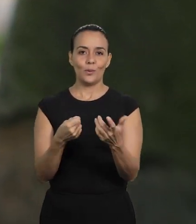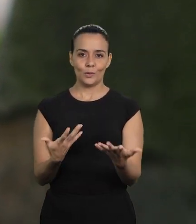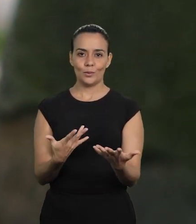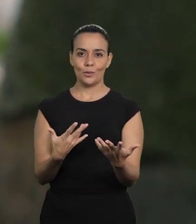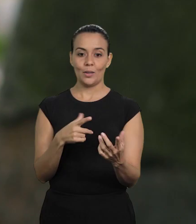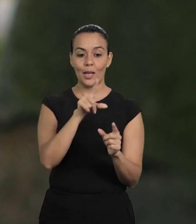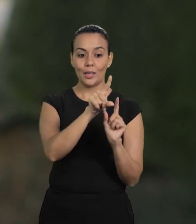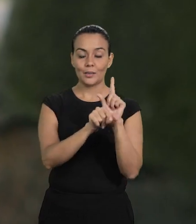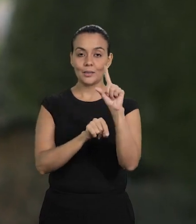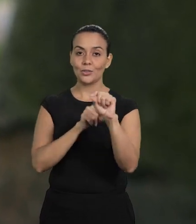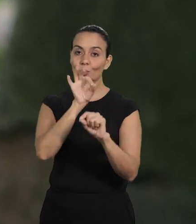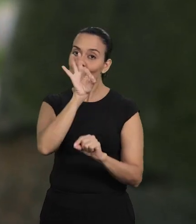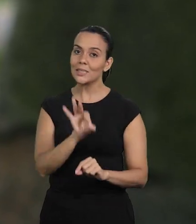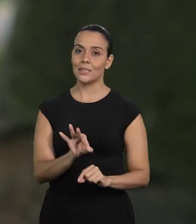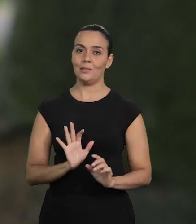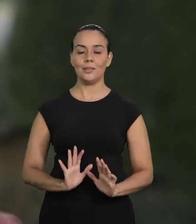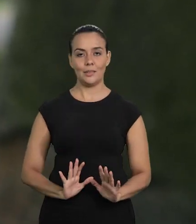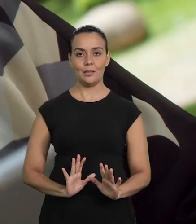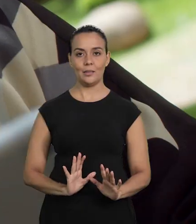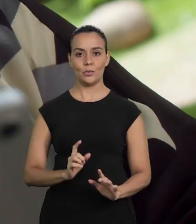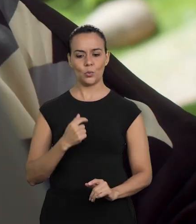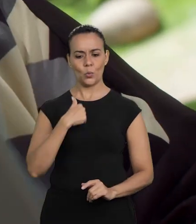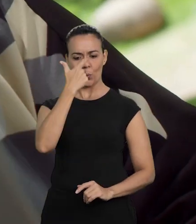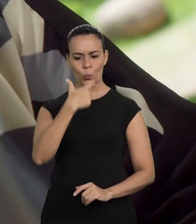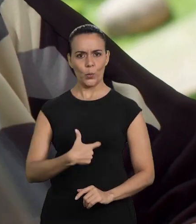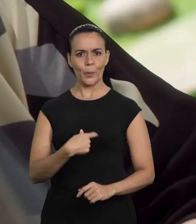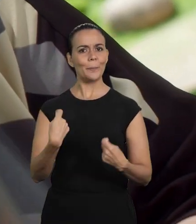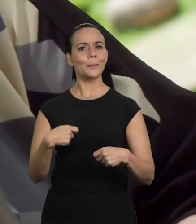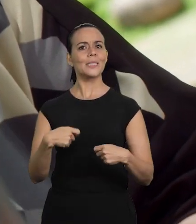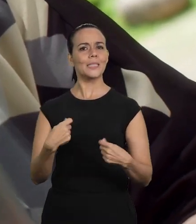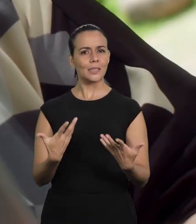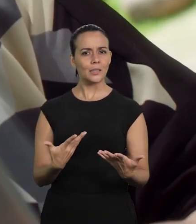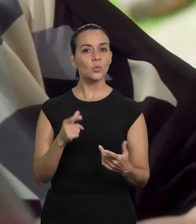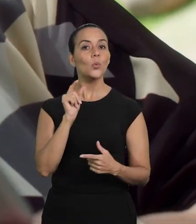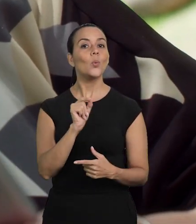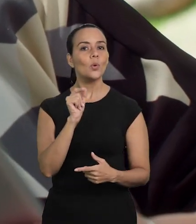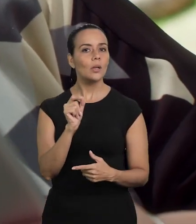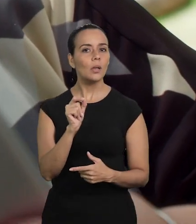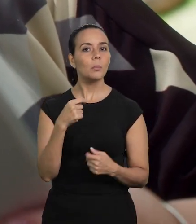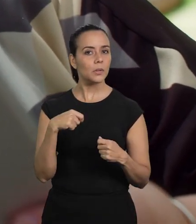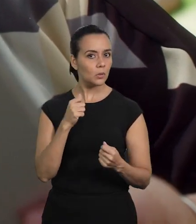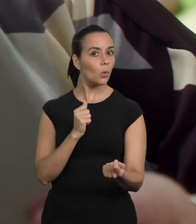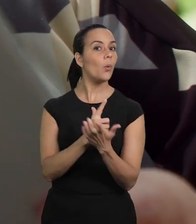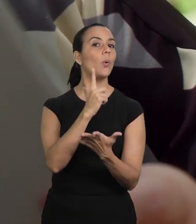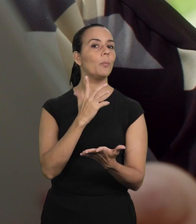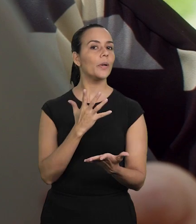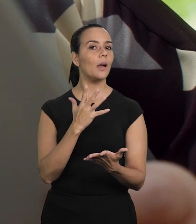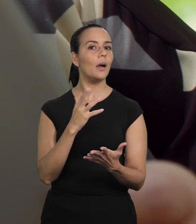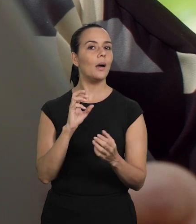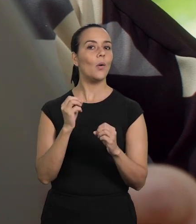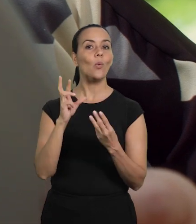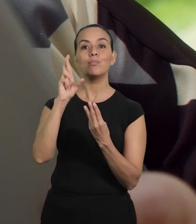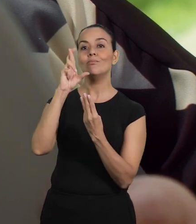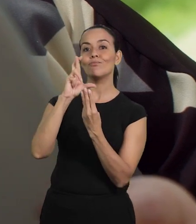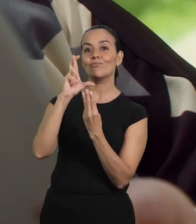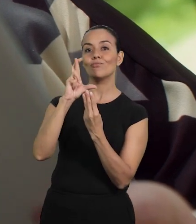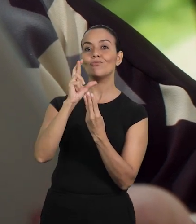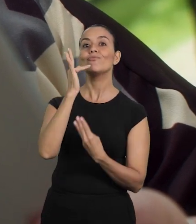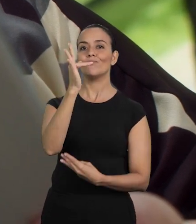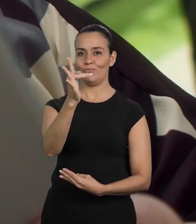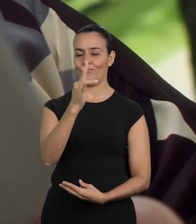que sejam realmente pertinentes e que façam a gente ter um futuro, né, que seja mais sustentável.